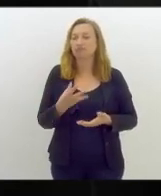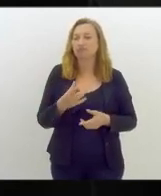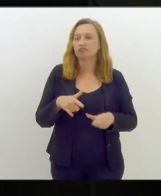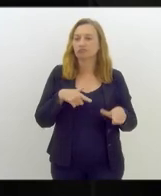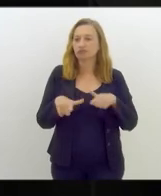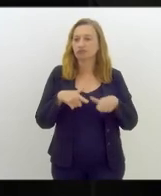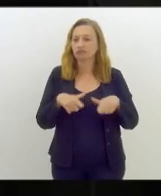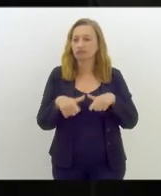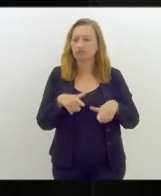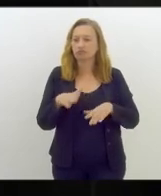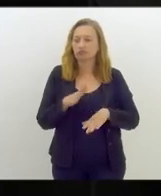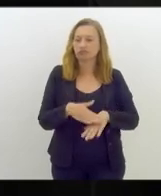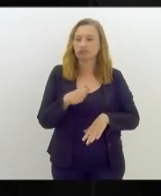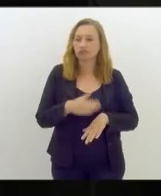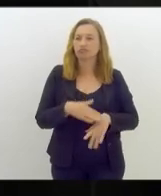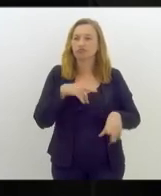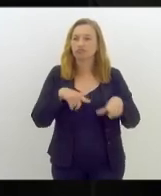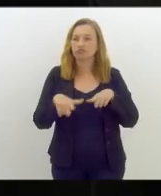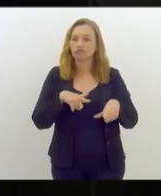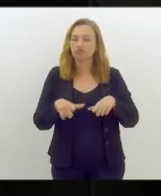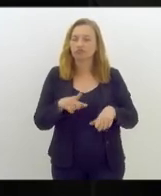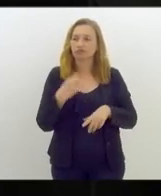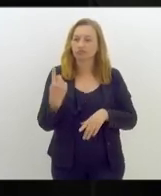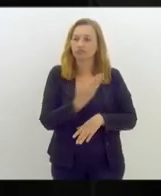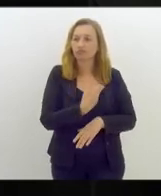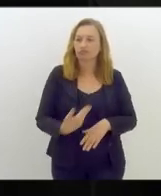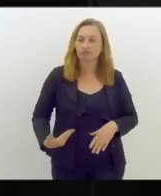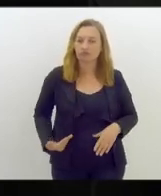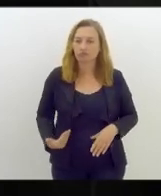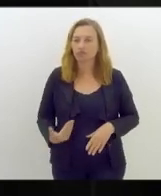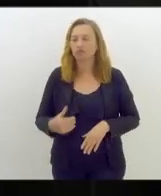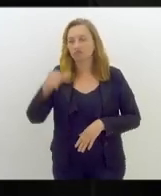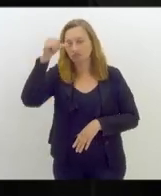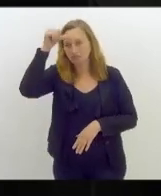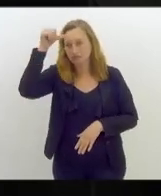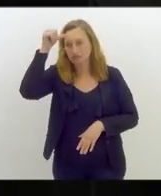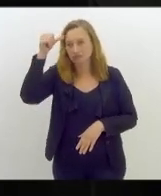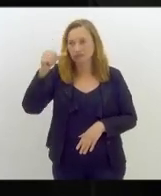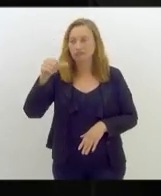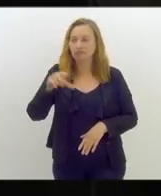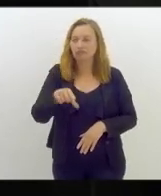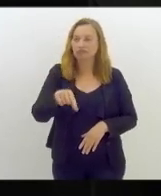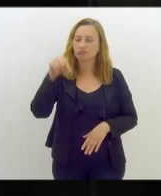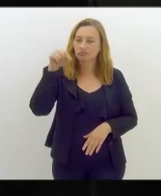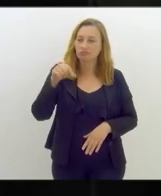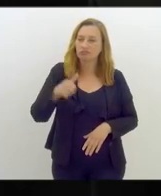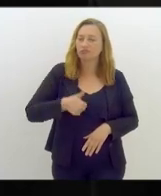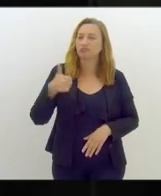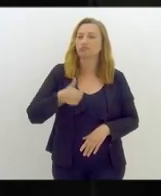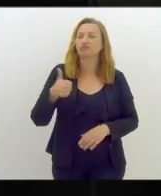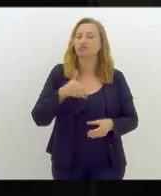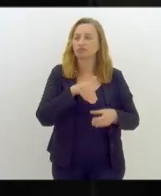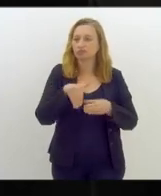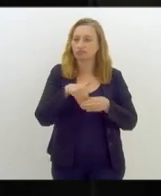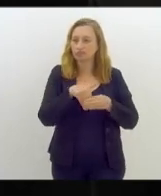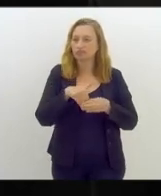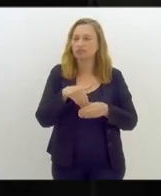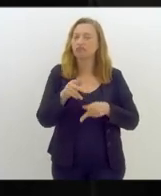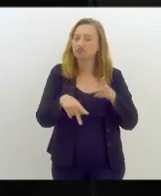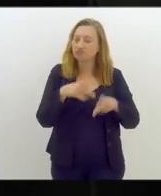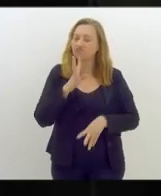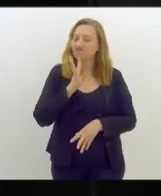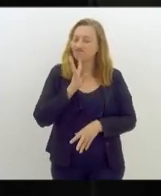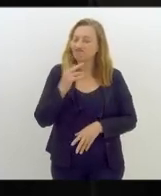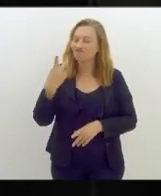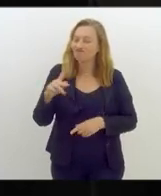vamos fazer ainda mais com o nosso governador Cláudio Castro, que foi reeleito no primeiro turno. A população reconheceu